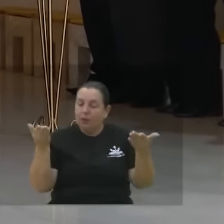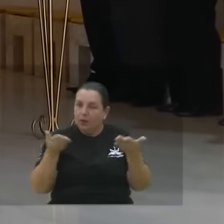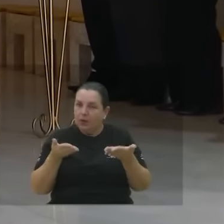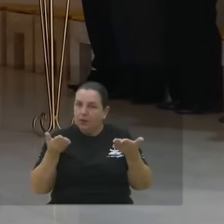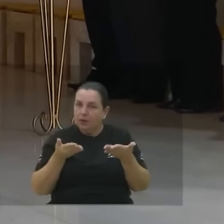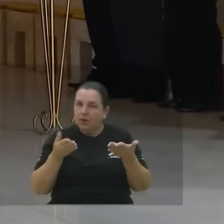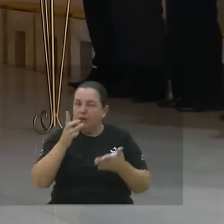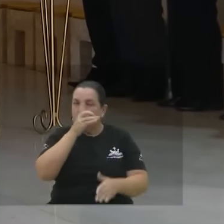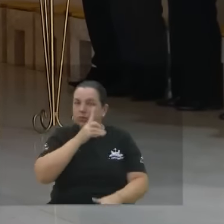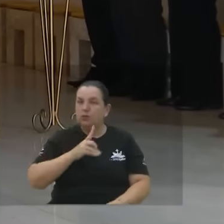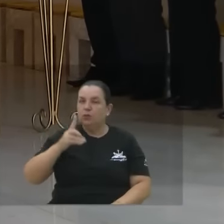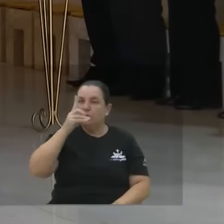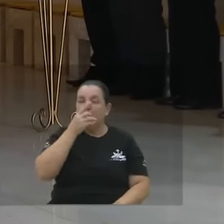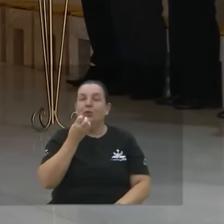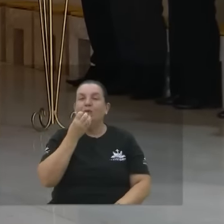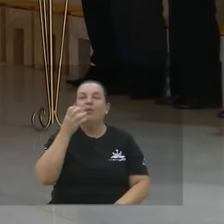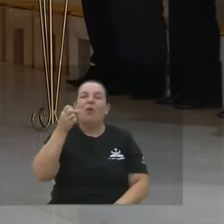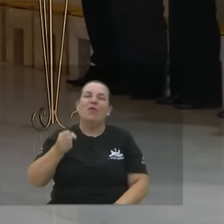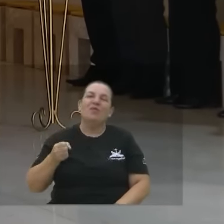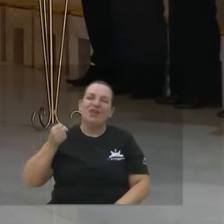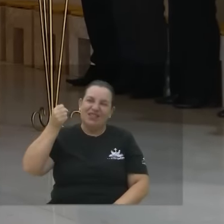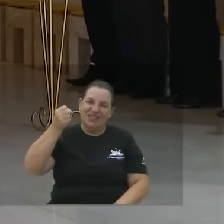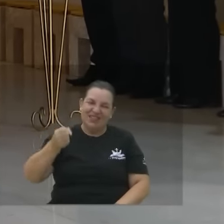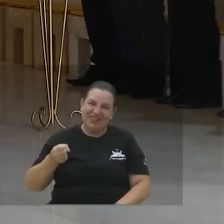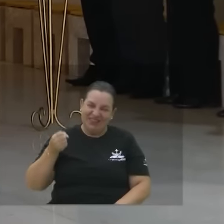o Domingo do Bom Pastor.